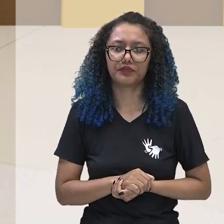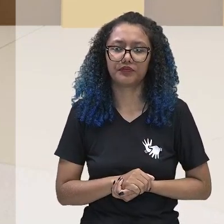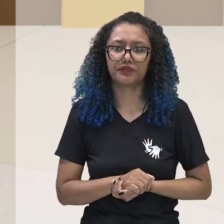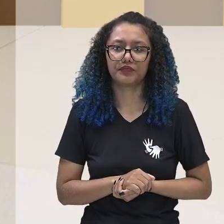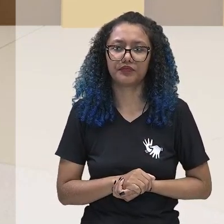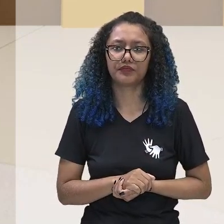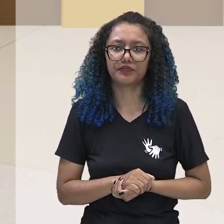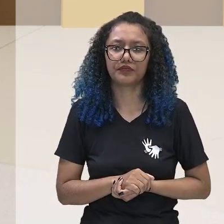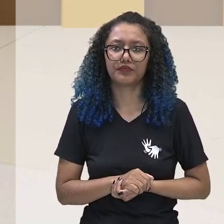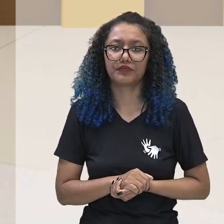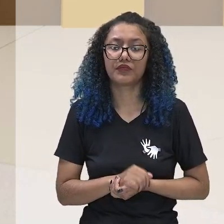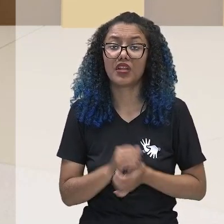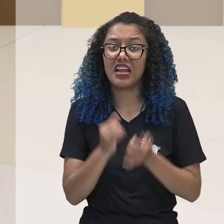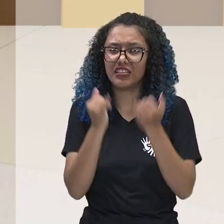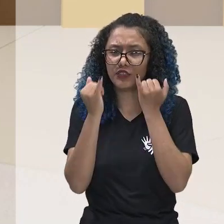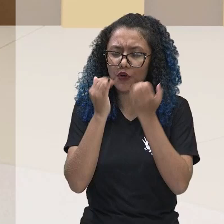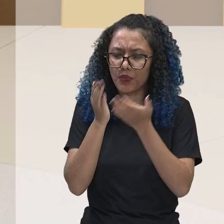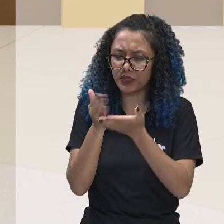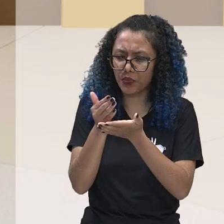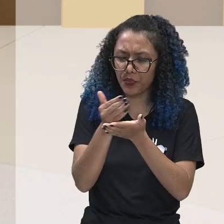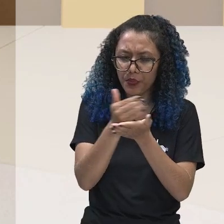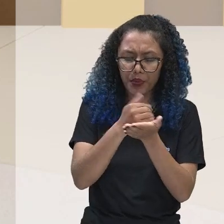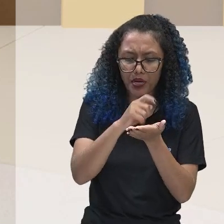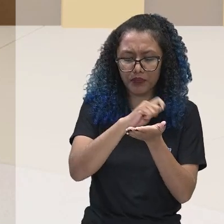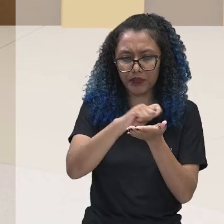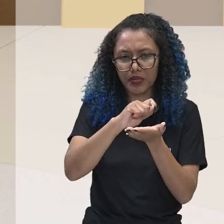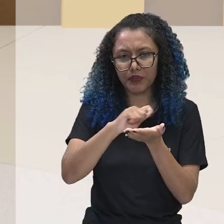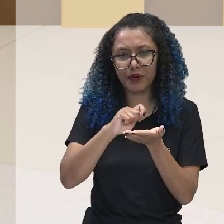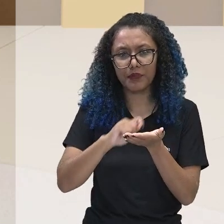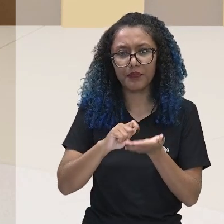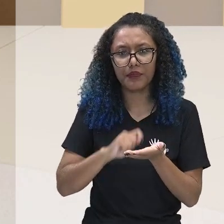em andamento na organização